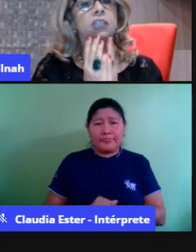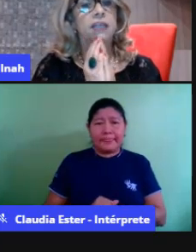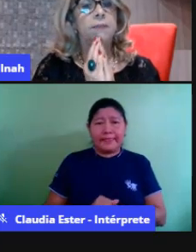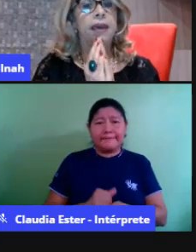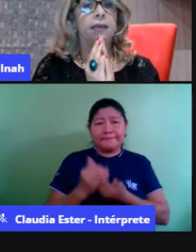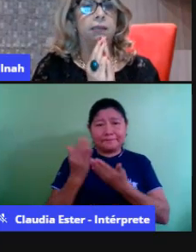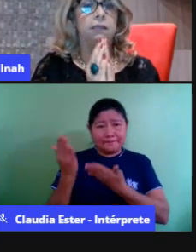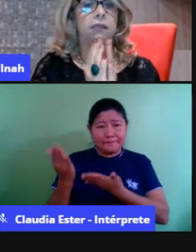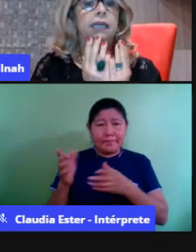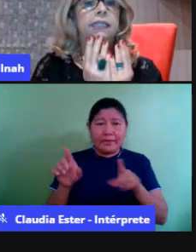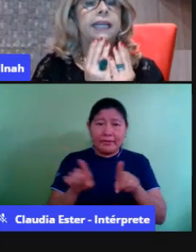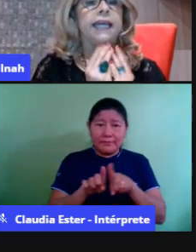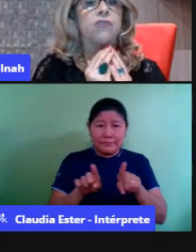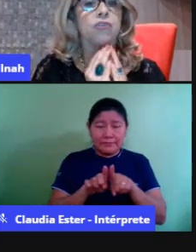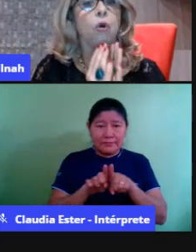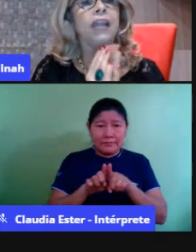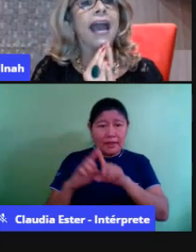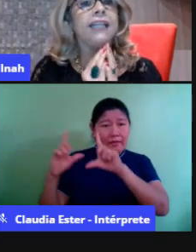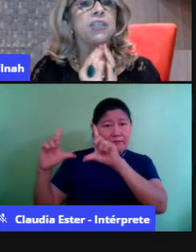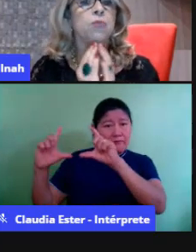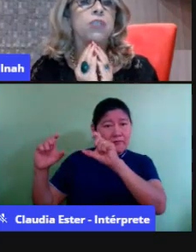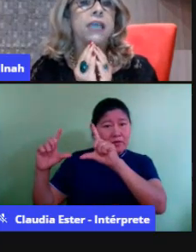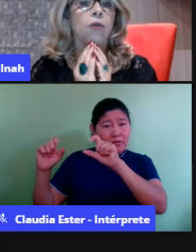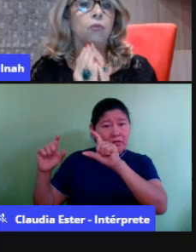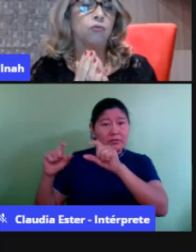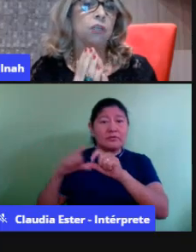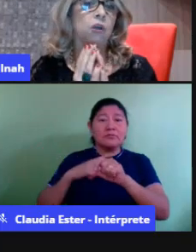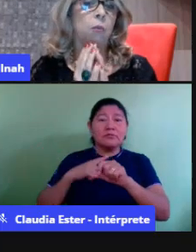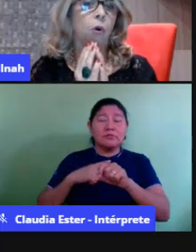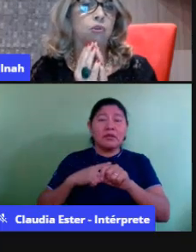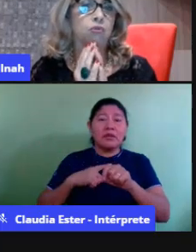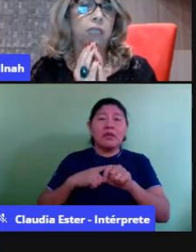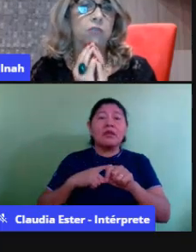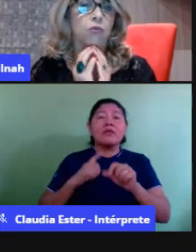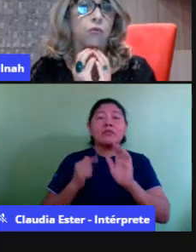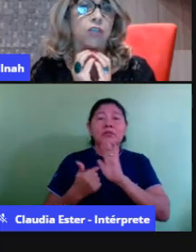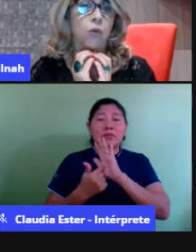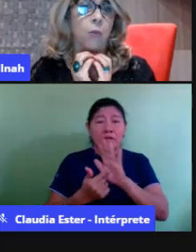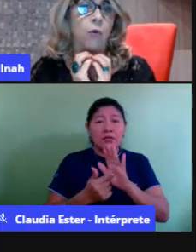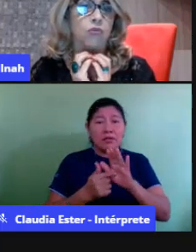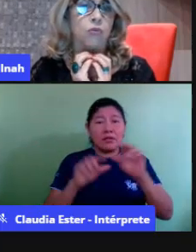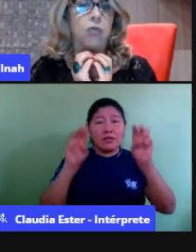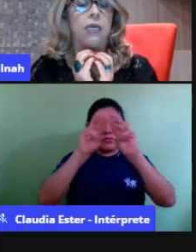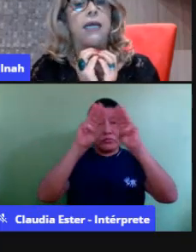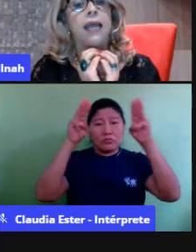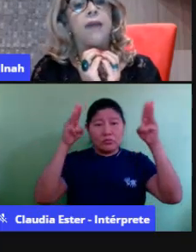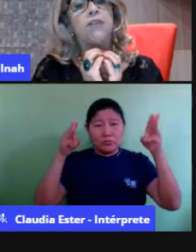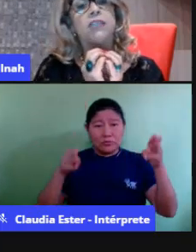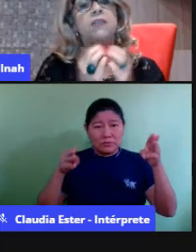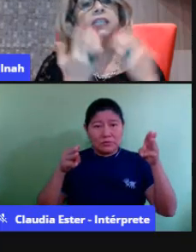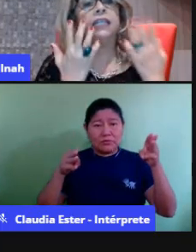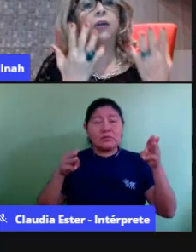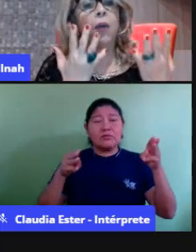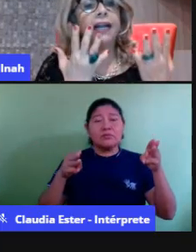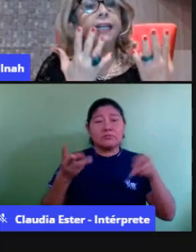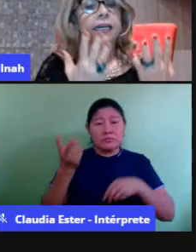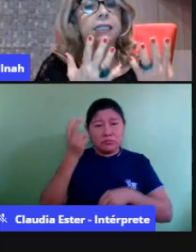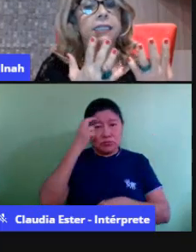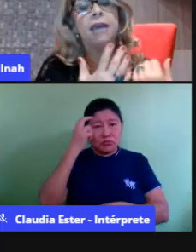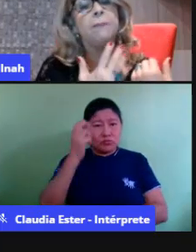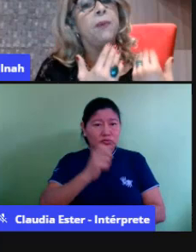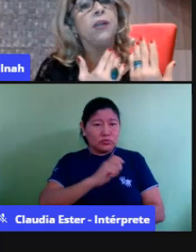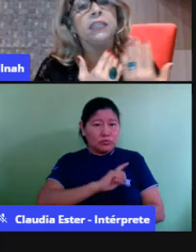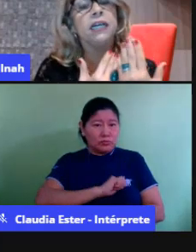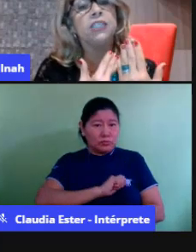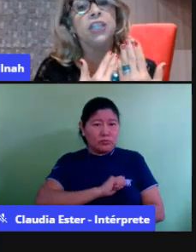Aqui trouxe também endereço online de Museu Cultura Dom Bosco, das culturas de Dom Bosco. Né? Você visita com a